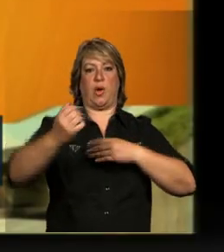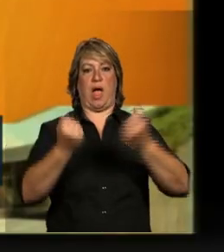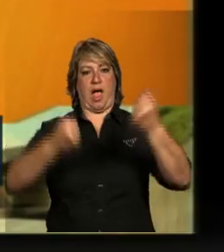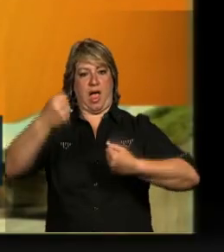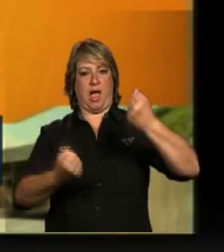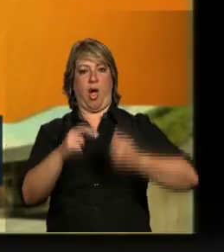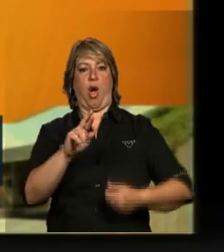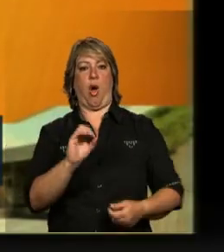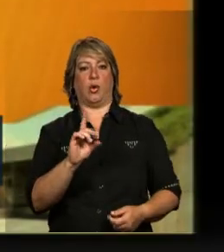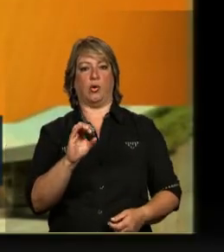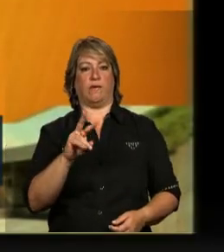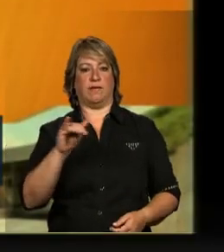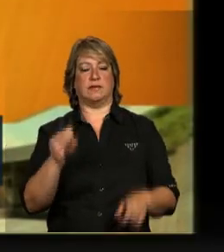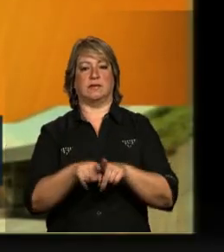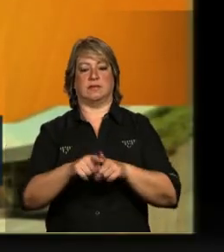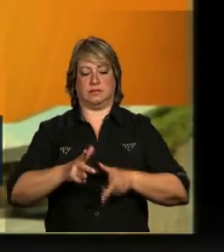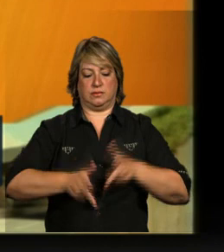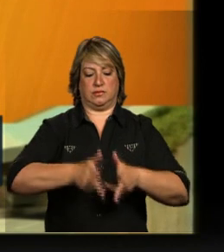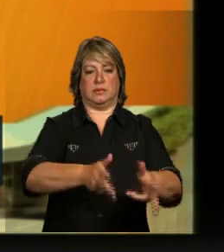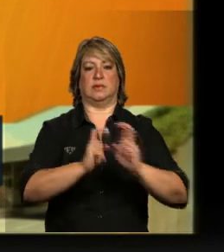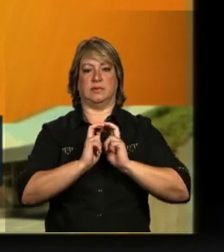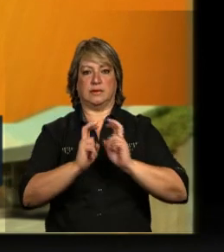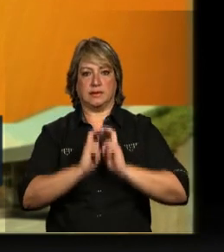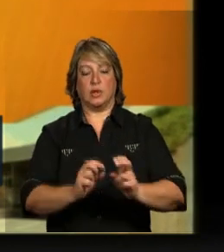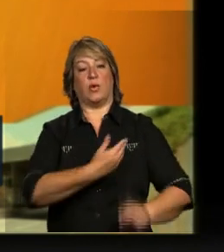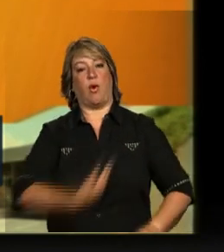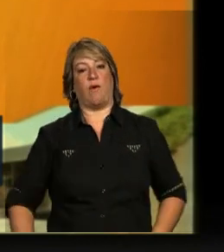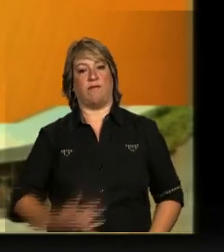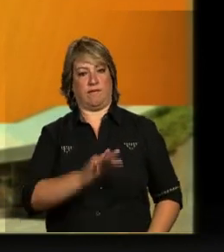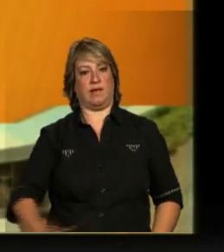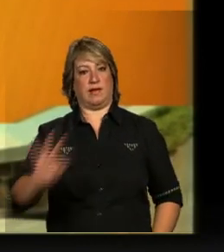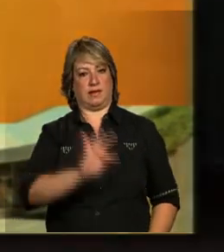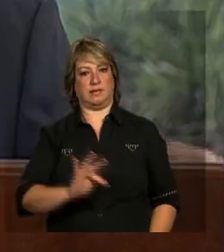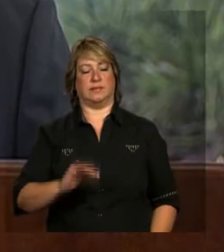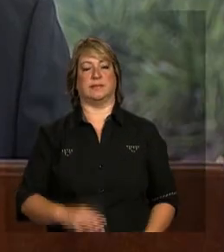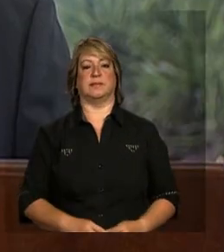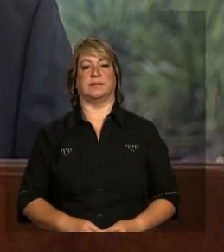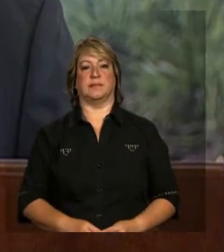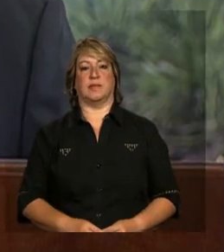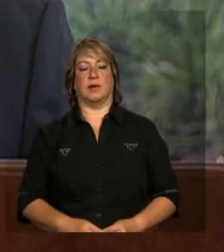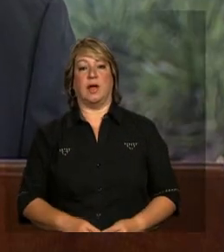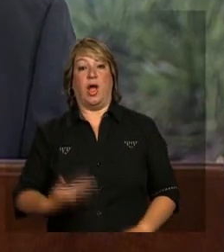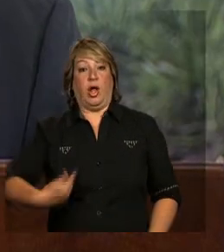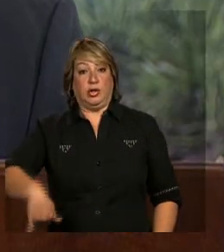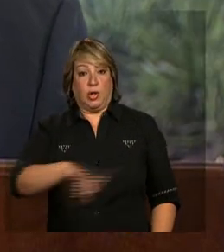do Governo Federal e nós estamos fazendo